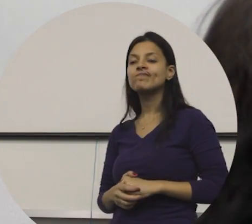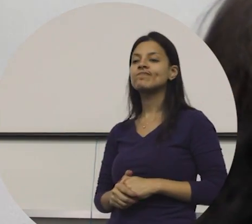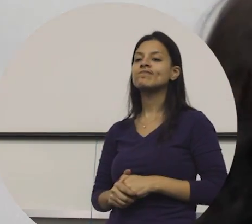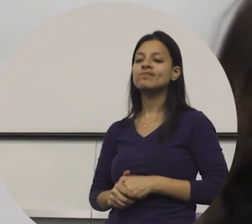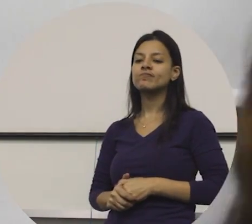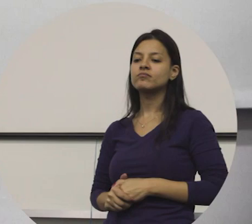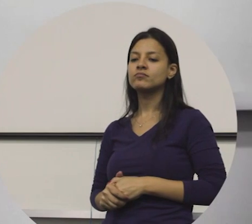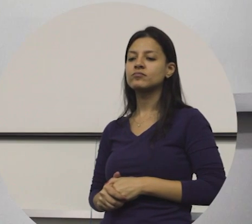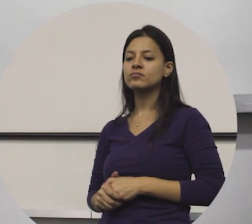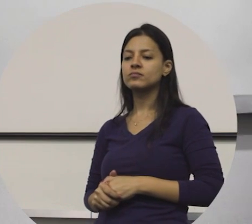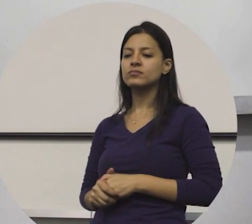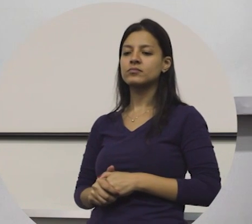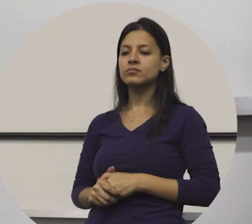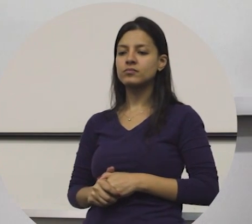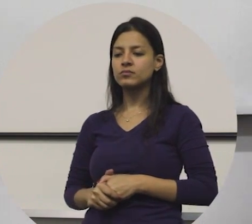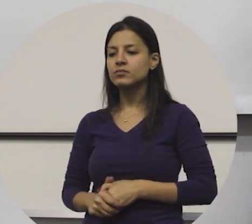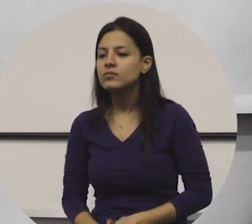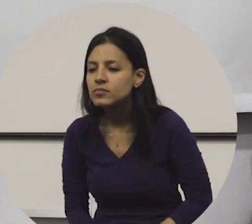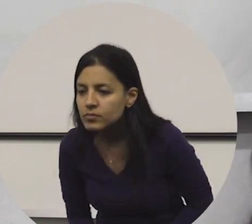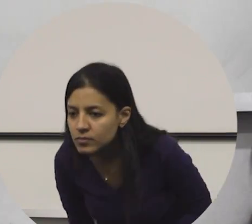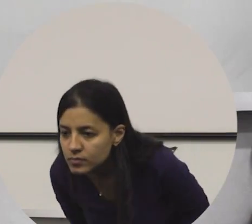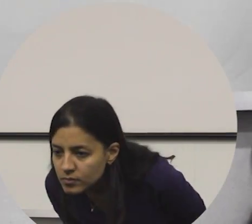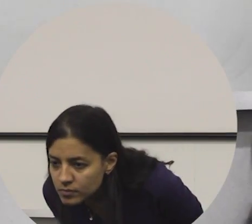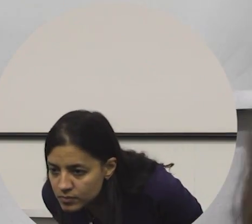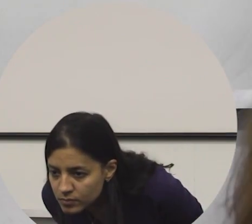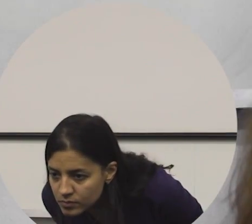processamento sintático,